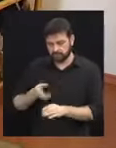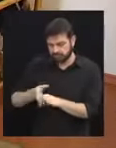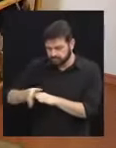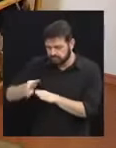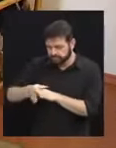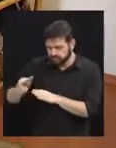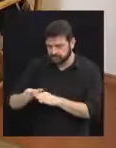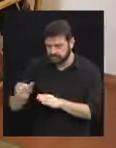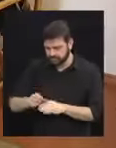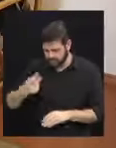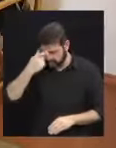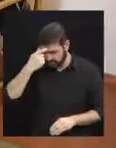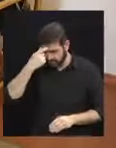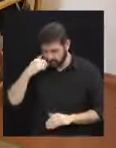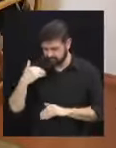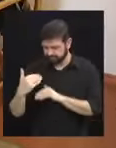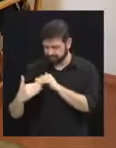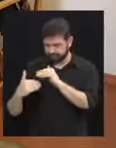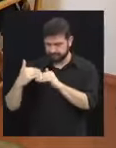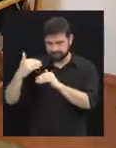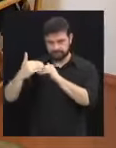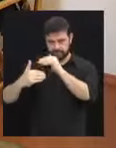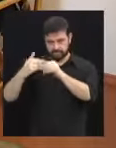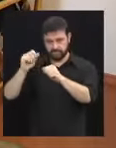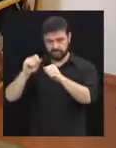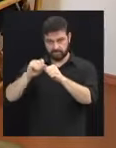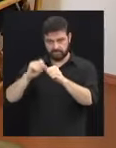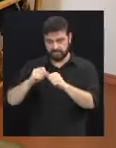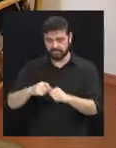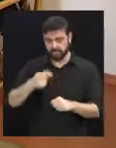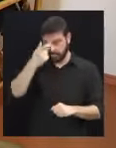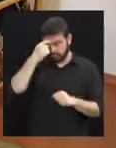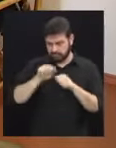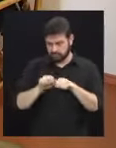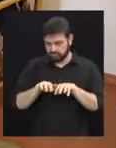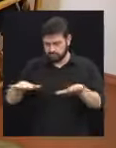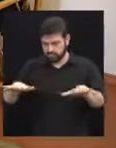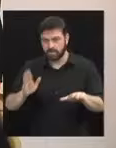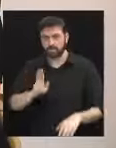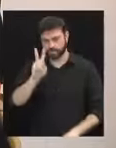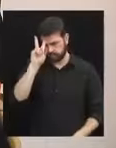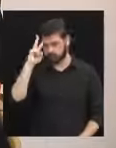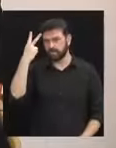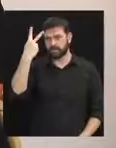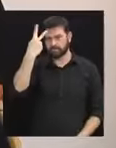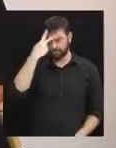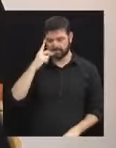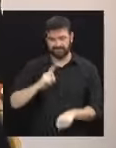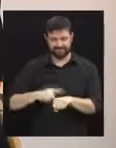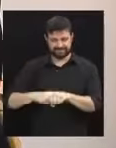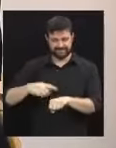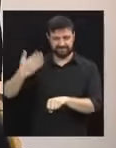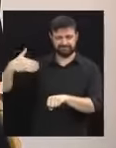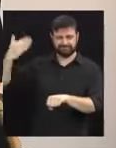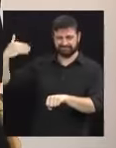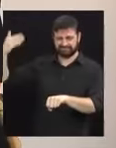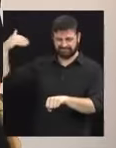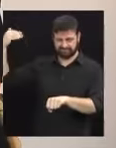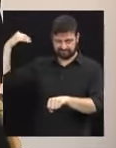elas vão crescendo e vão ramificando. Já mudou muita coisa, né? Na minha época, da idade